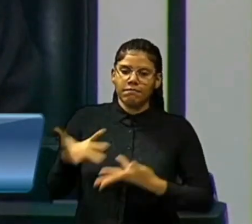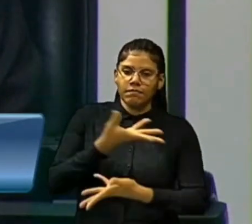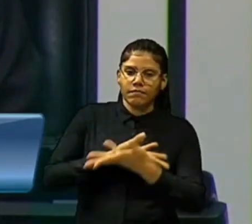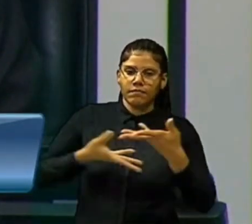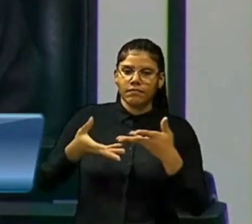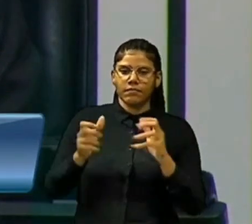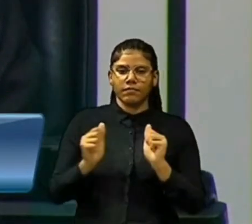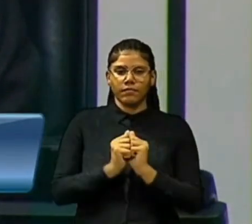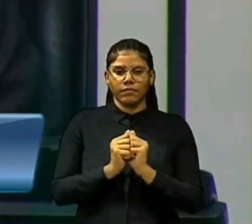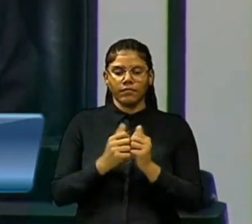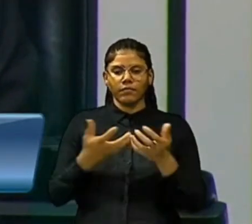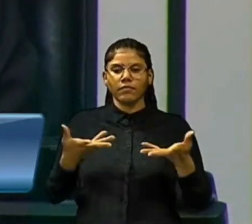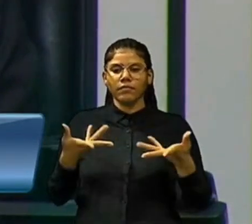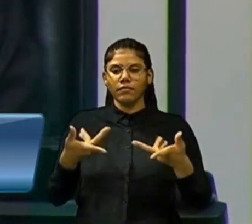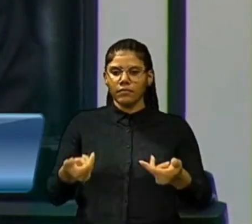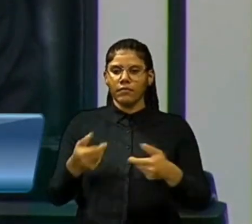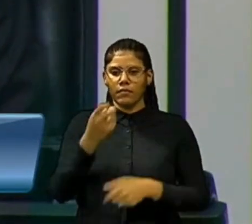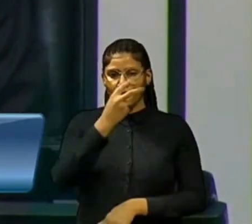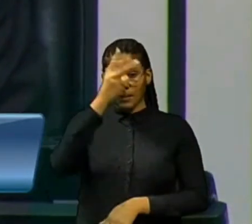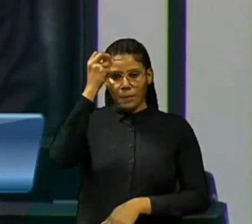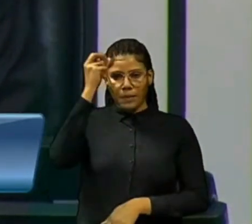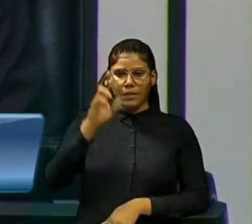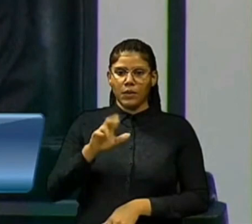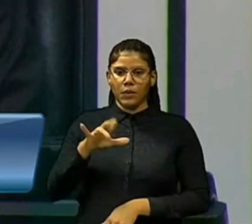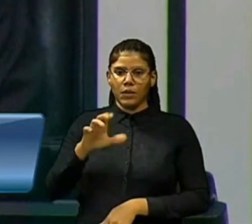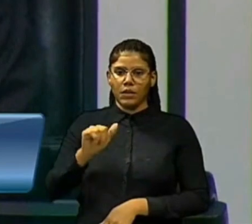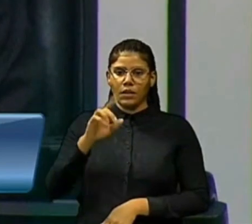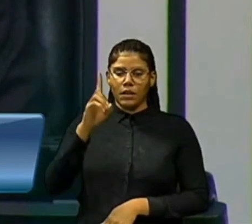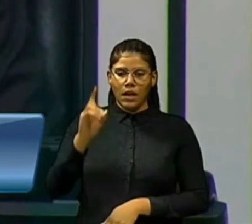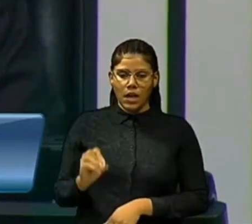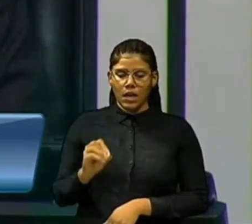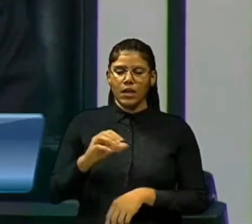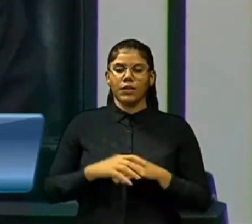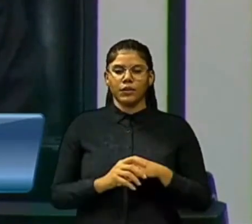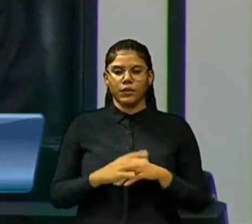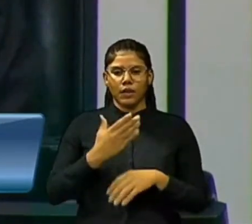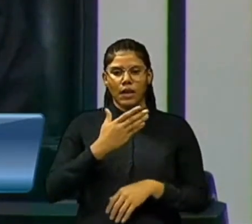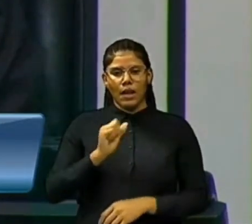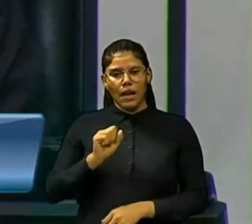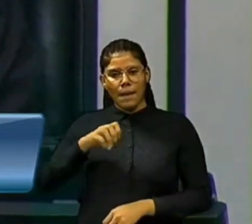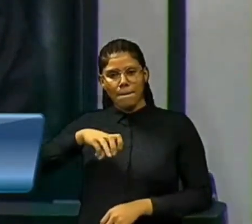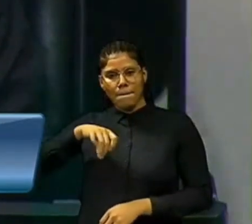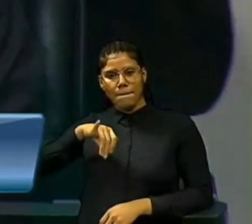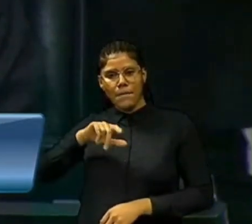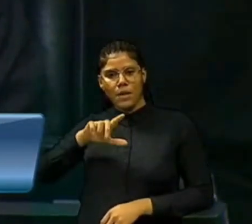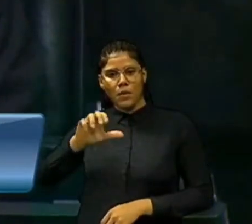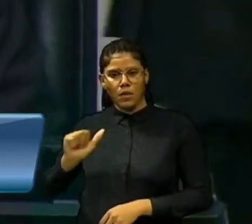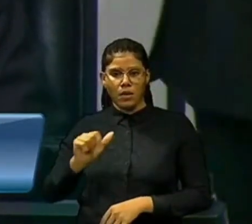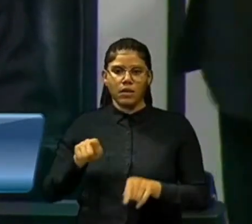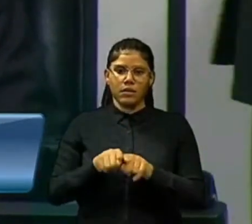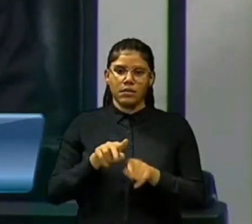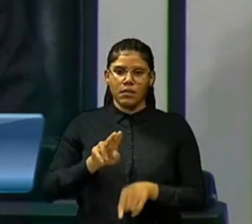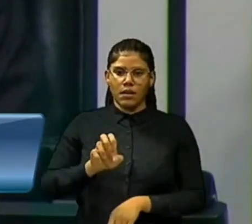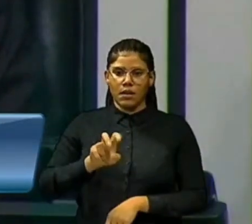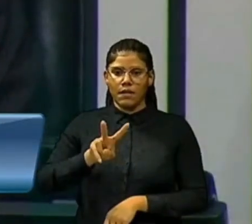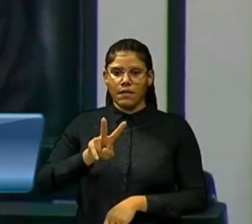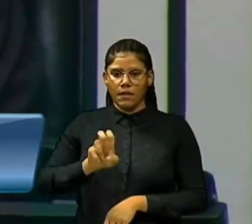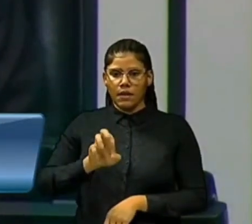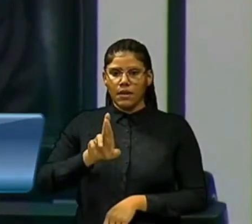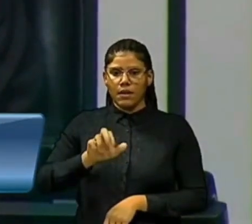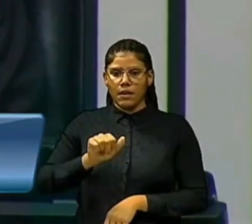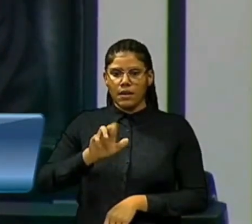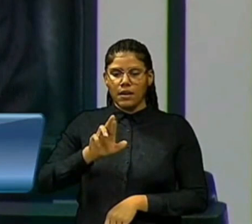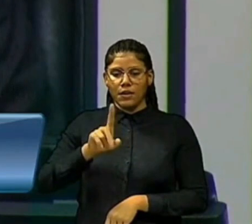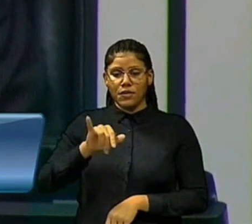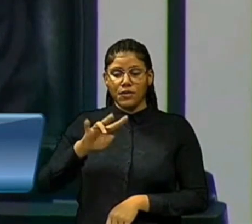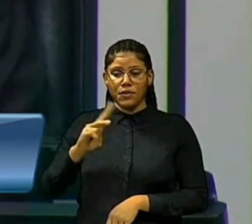quero na pessoa do prefeito Ricardo, na pessoa do Amilcar e na pessoa do Everardinho, que são os filhos com